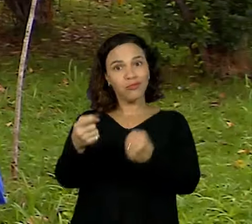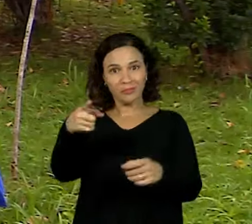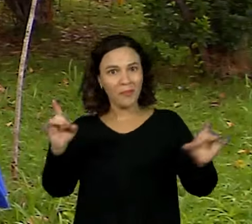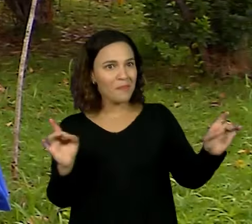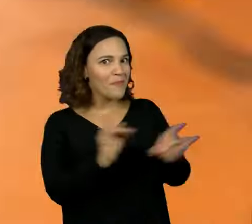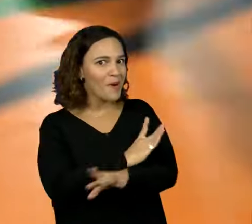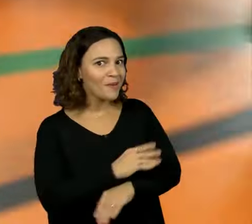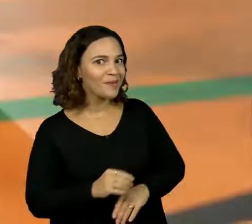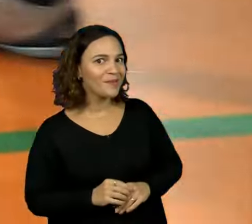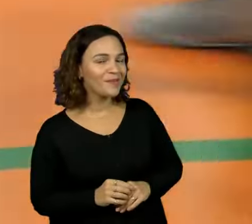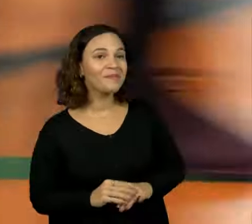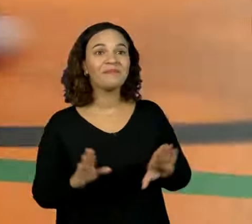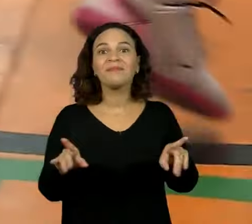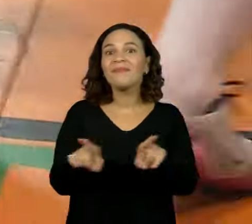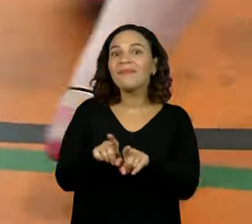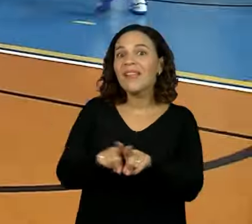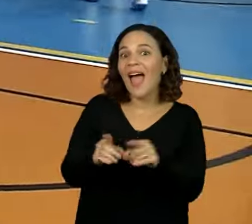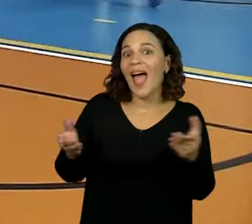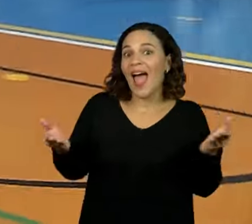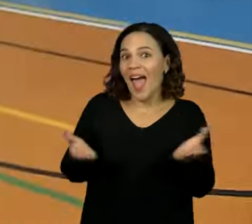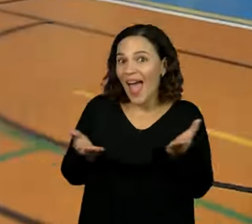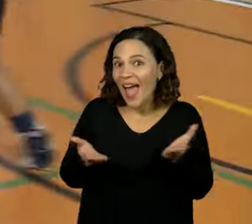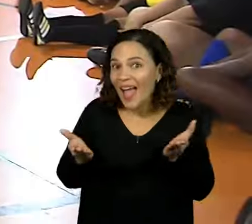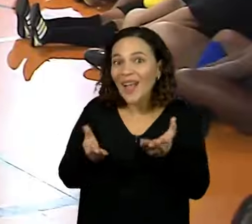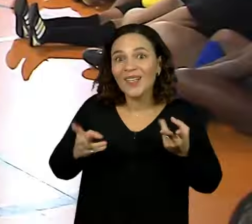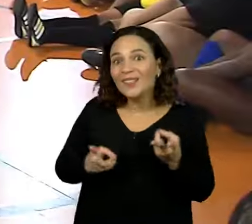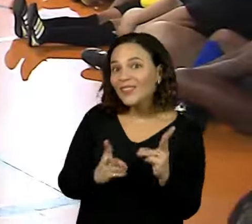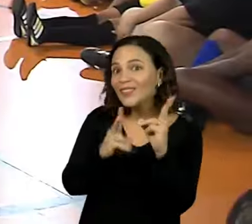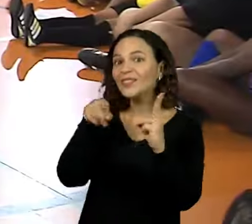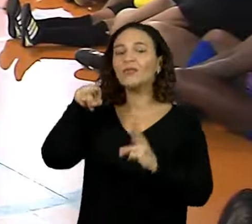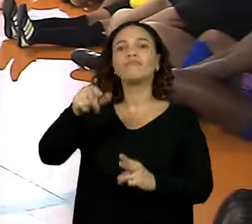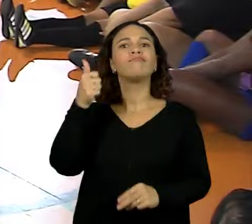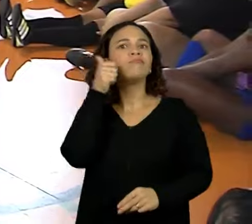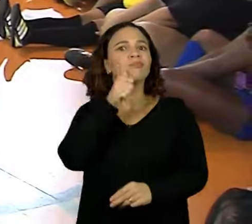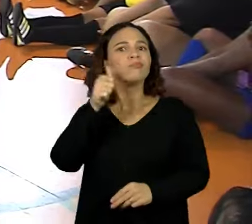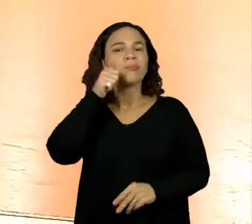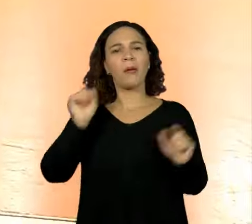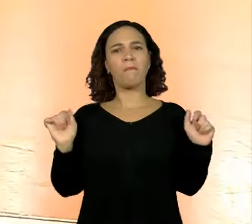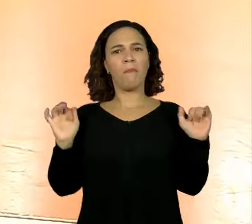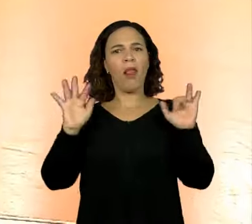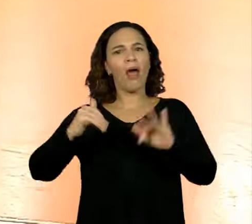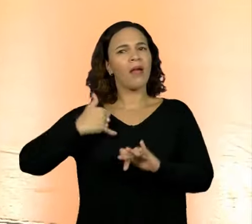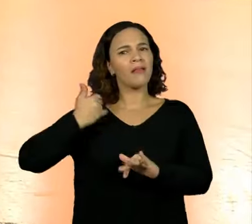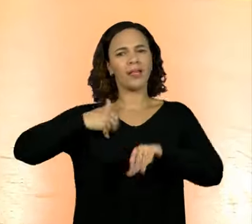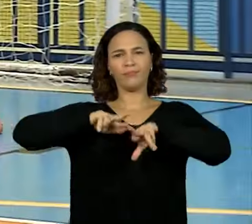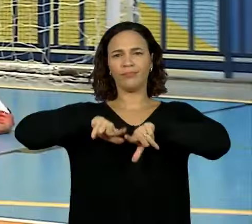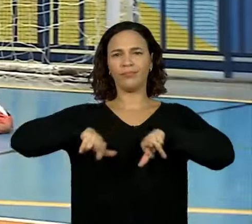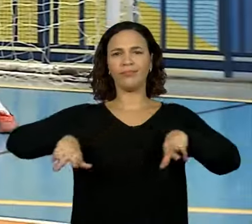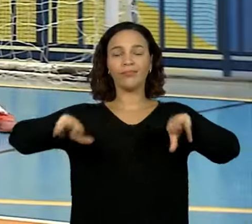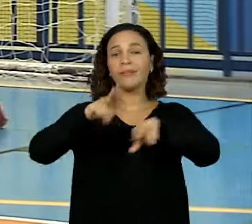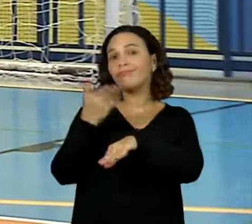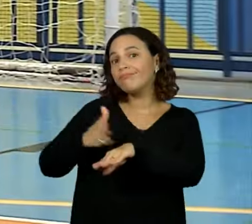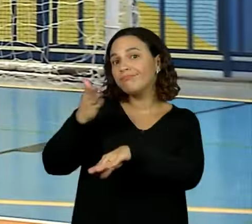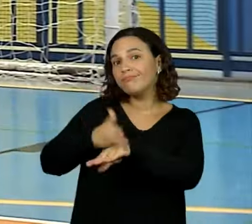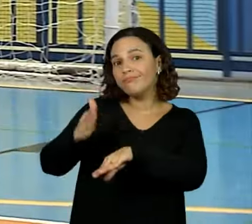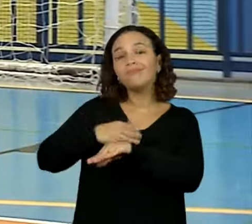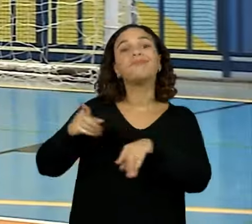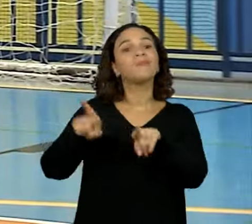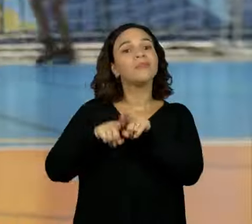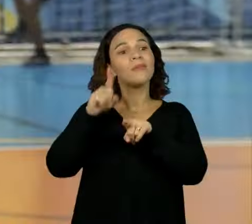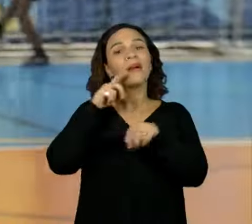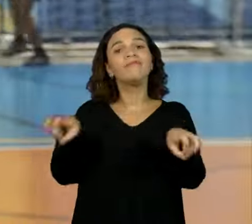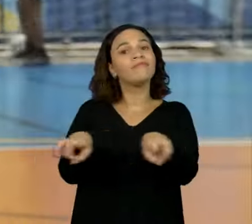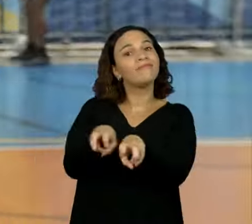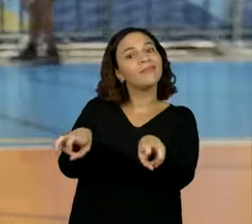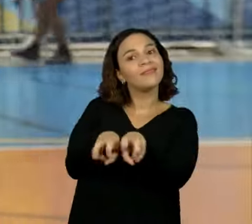E ainda, Agora Quem Dá Bola São Elas, um projeto reúne mulheres de todas as idades para treinar e jogar